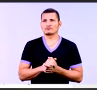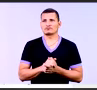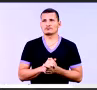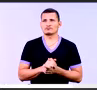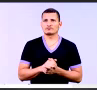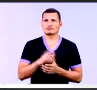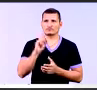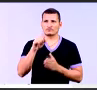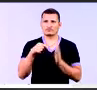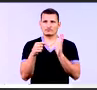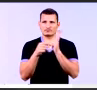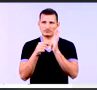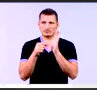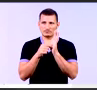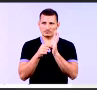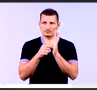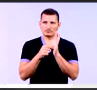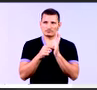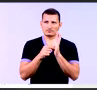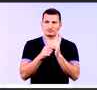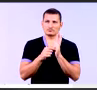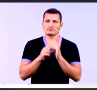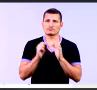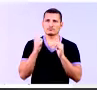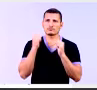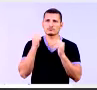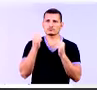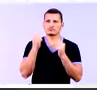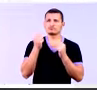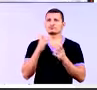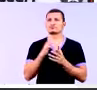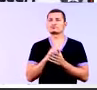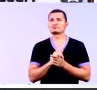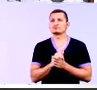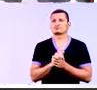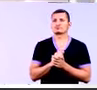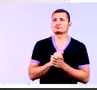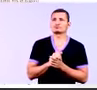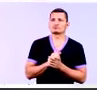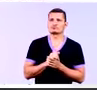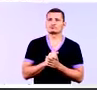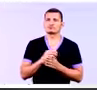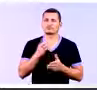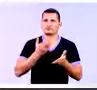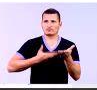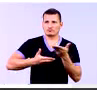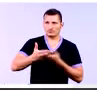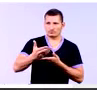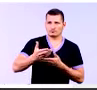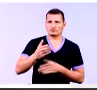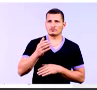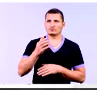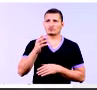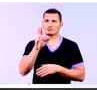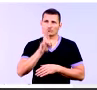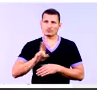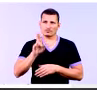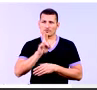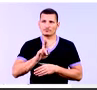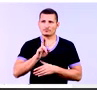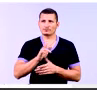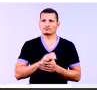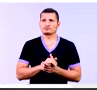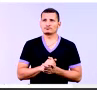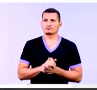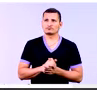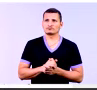ferramenta, um framework muito poderoso no quesito interação com o usuário. Aqui abaixo